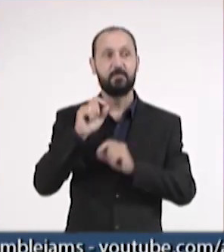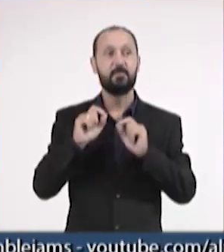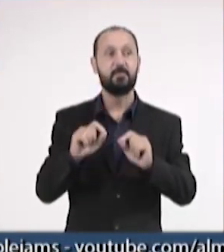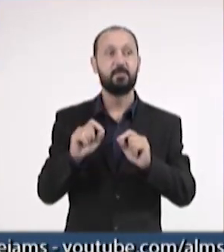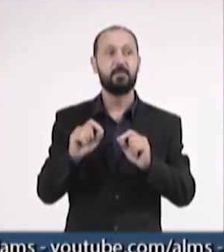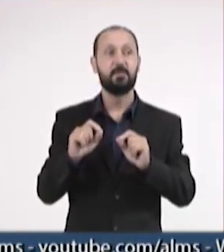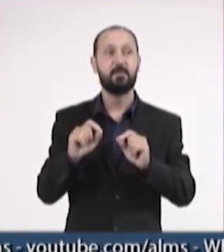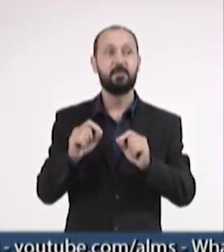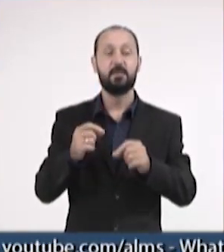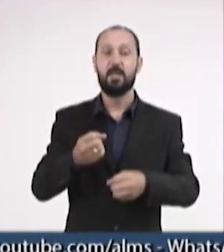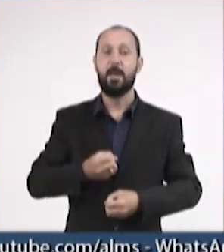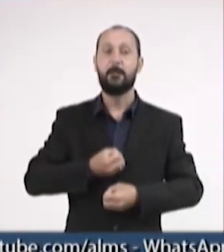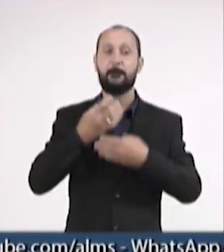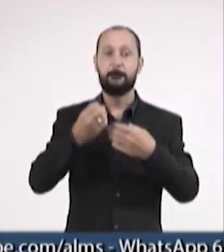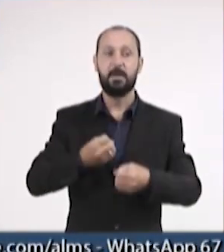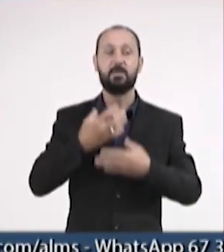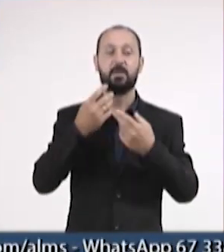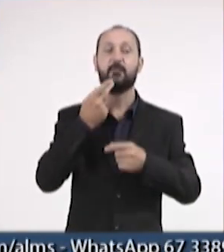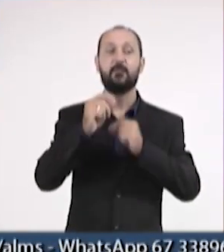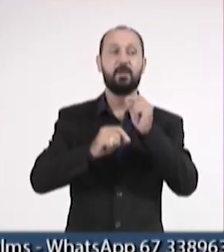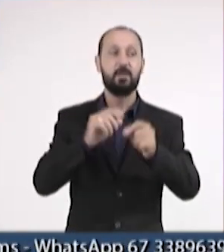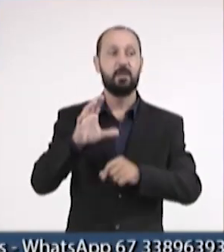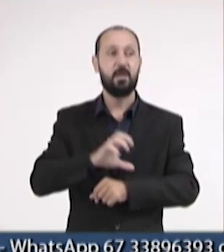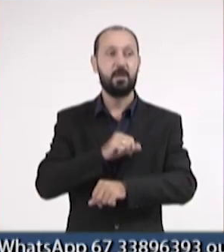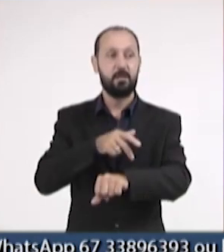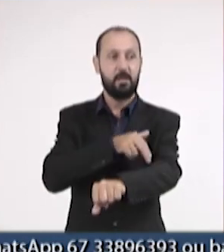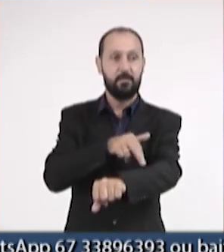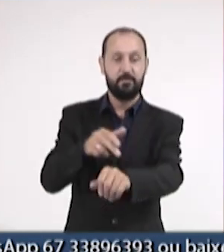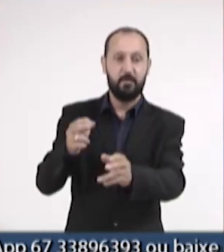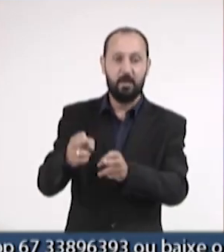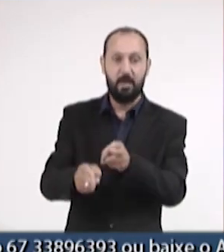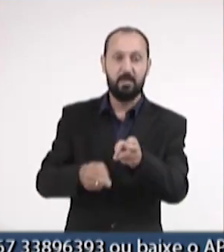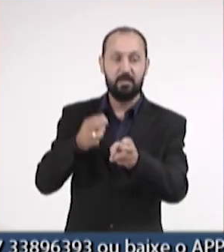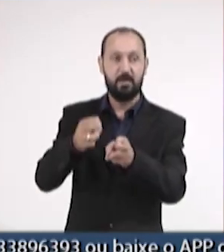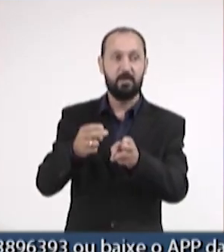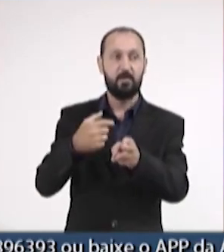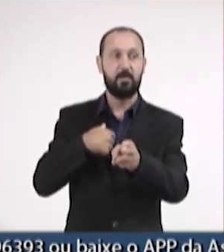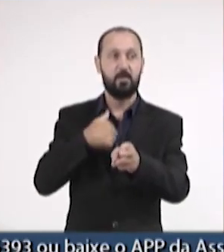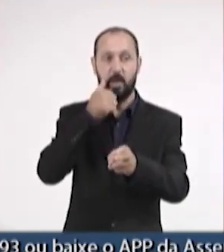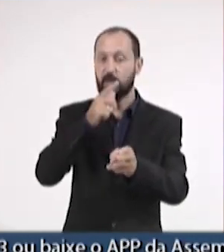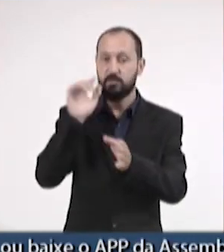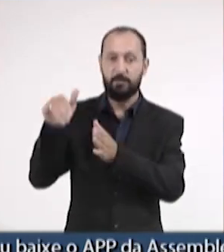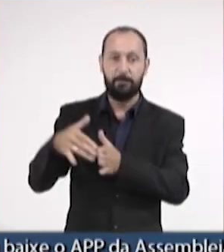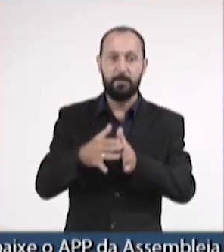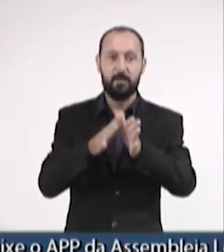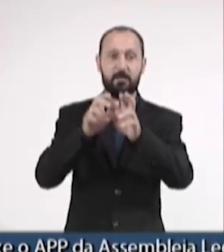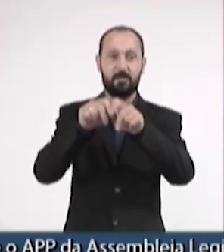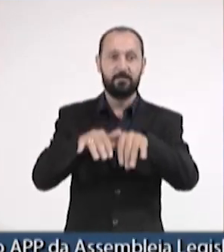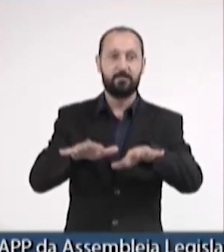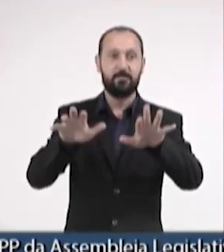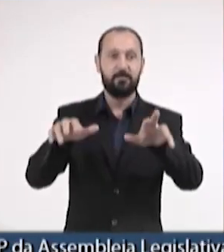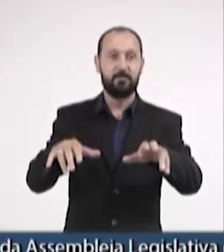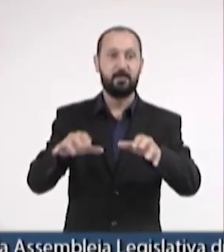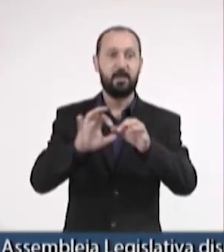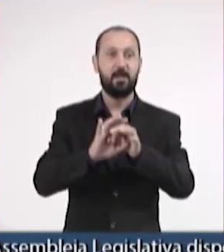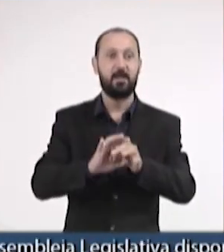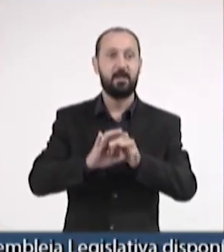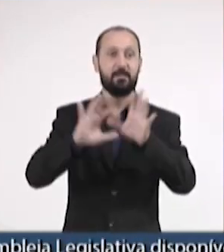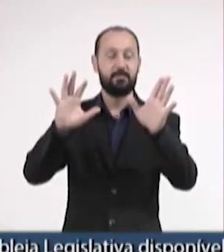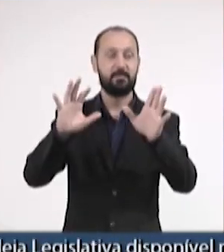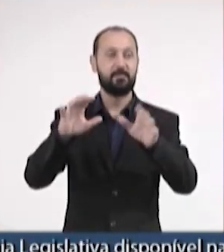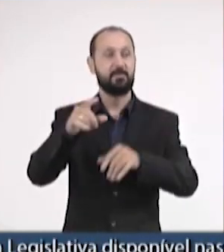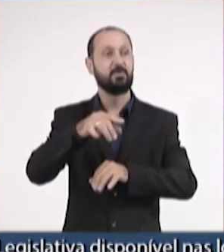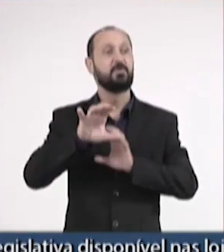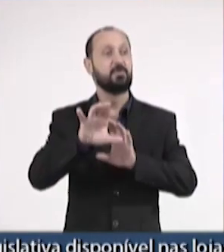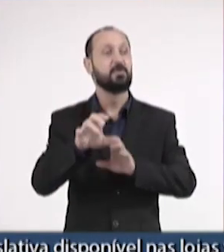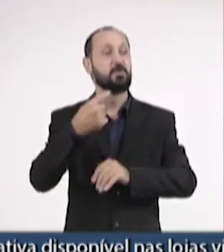E deixar a poesia do Manuel de Barros, que diz que quem anda na linha é trem de ferro. Eu sou água que escorre entre as pedras, liberdade caça jeito.